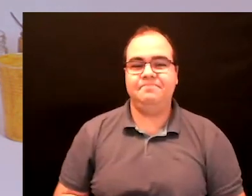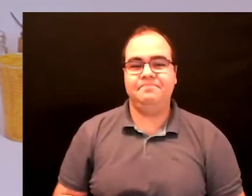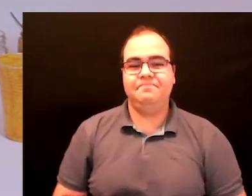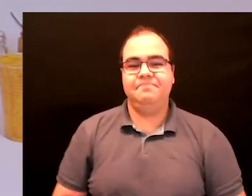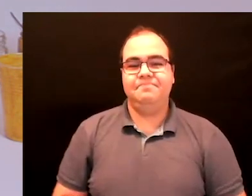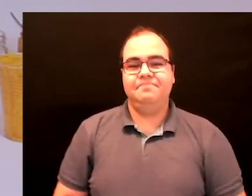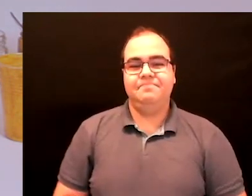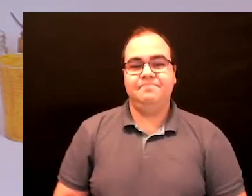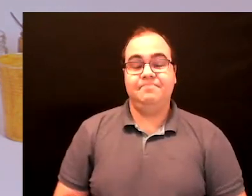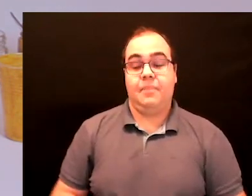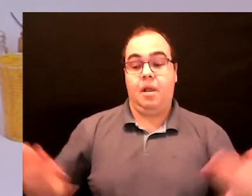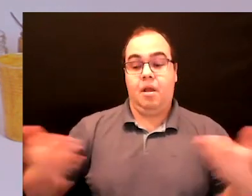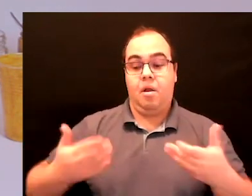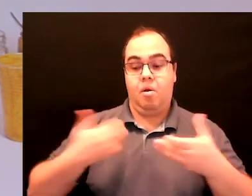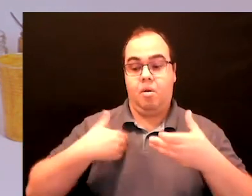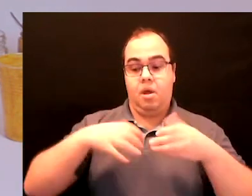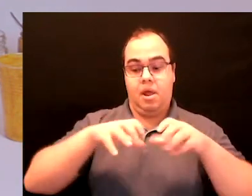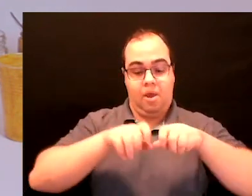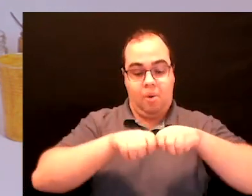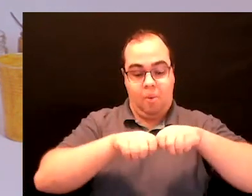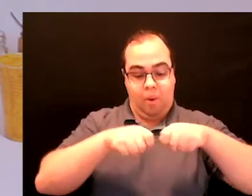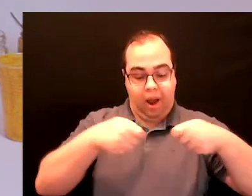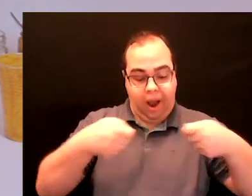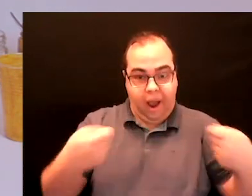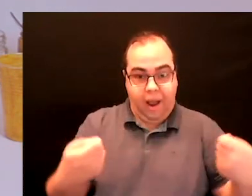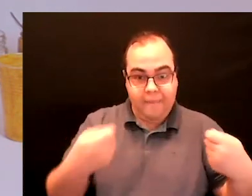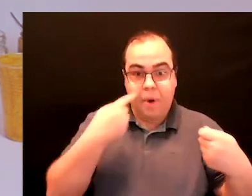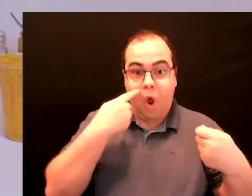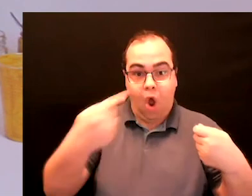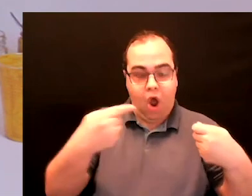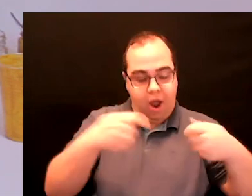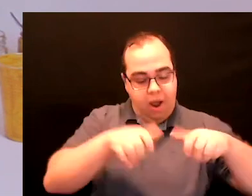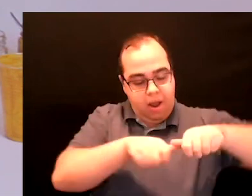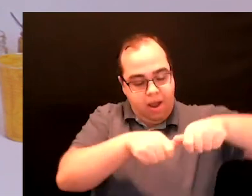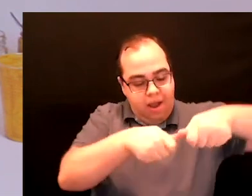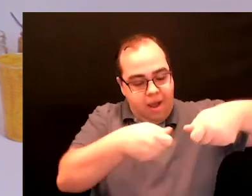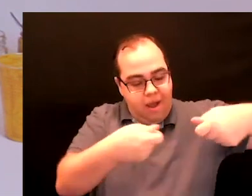mas da mesma forma, para que eu abro